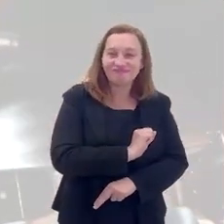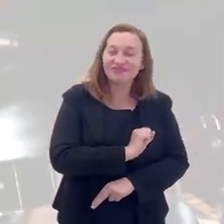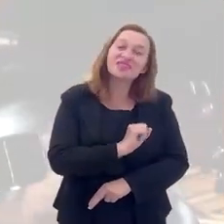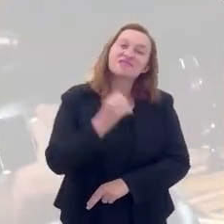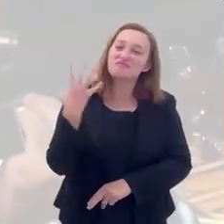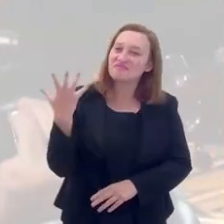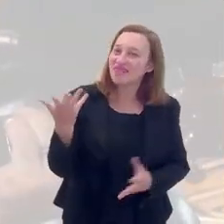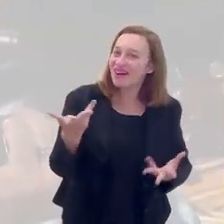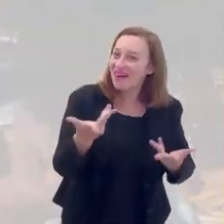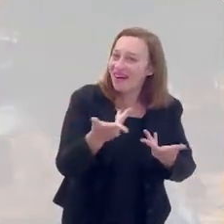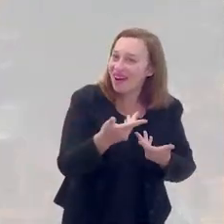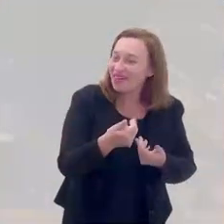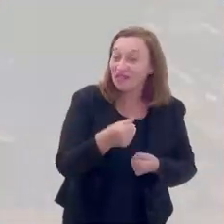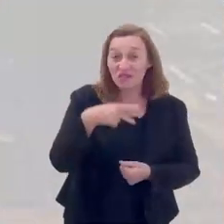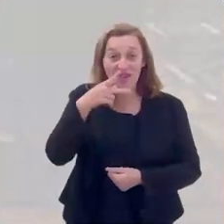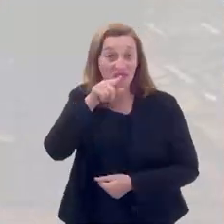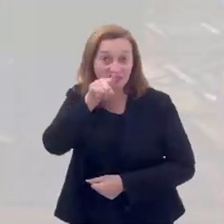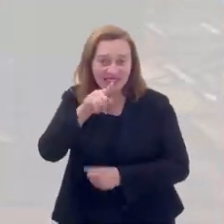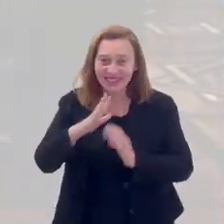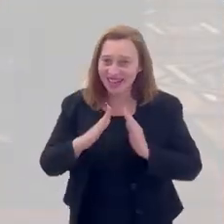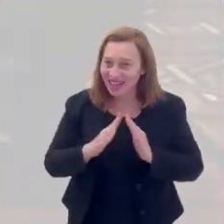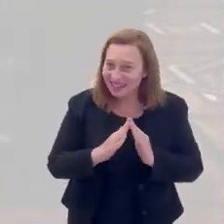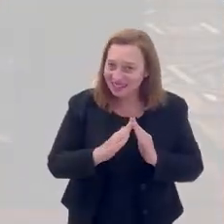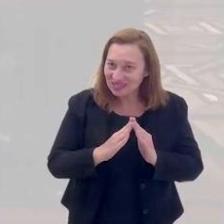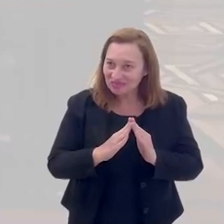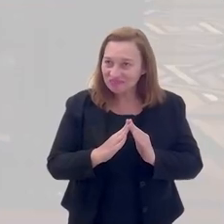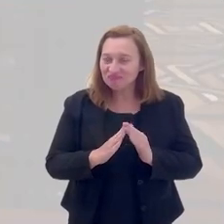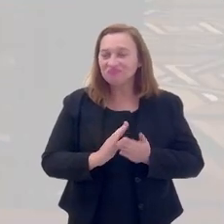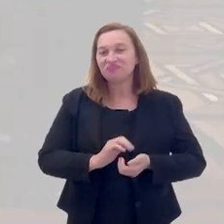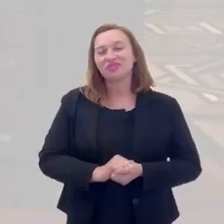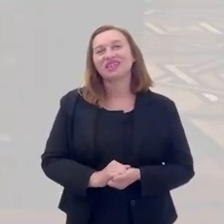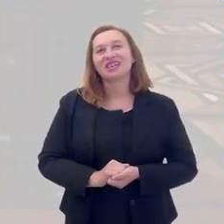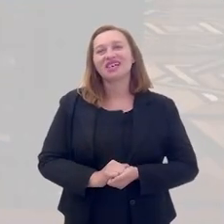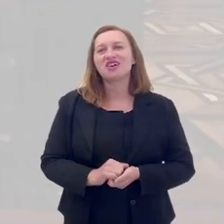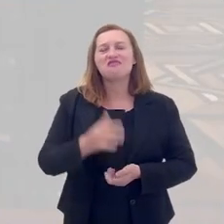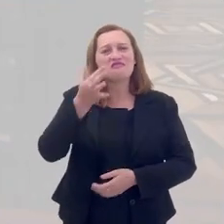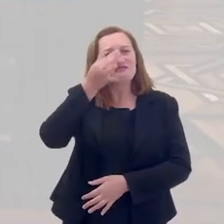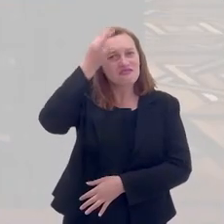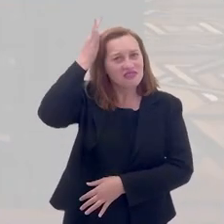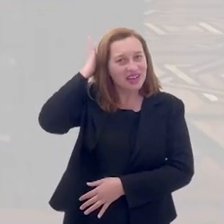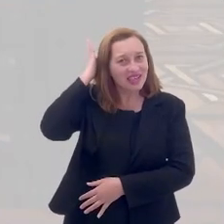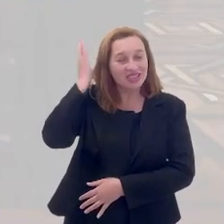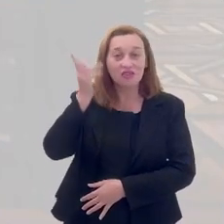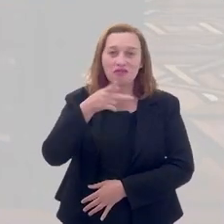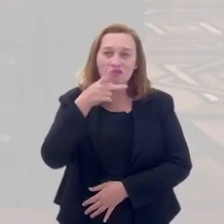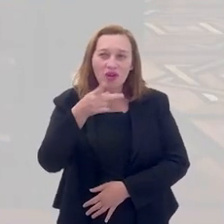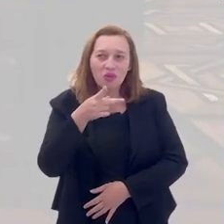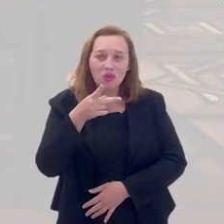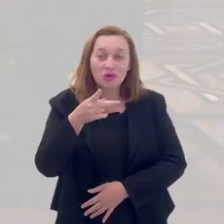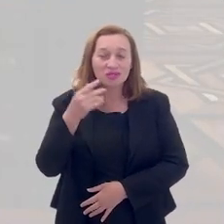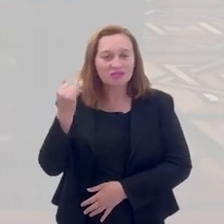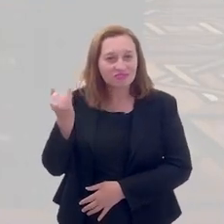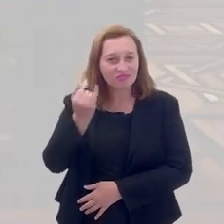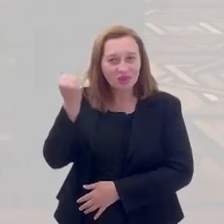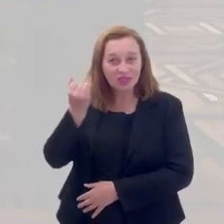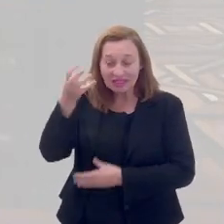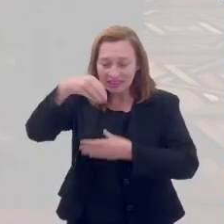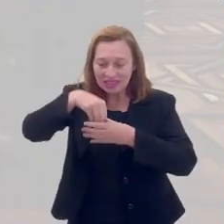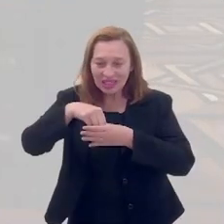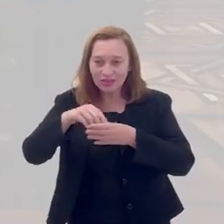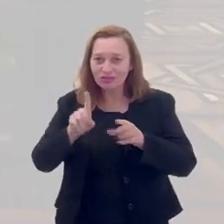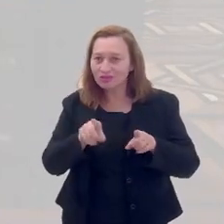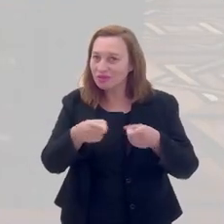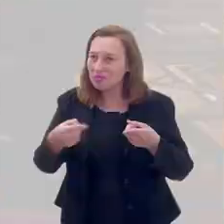coisa maravilhosa deixa eu falar para você em casa a Fred Pacheco falou uma coisa interessante dentro